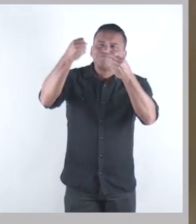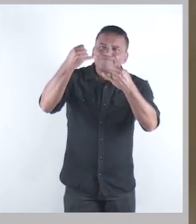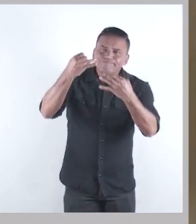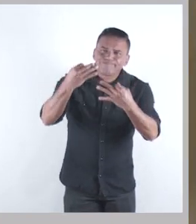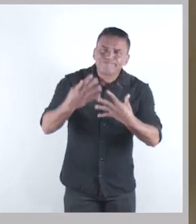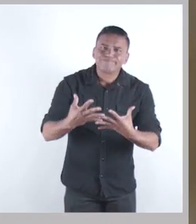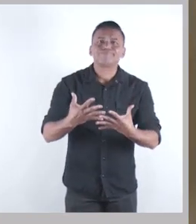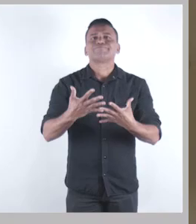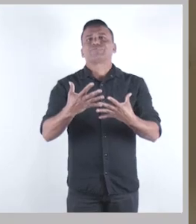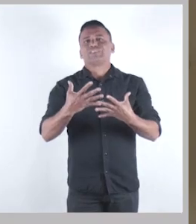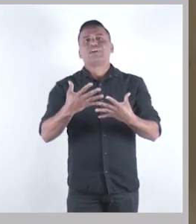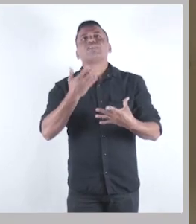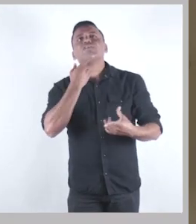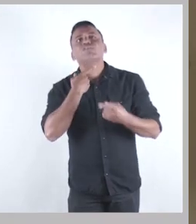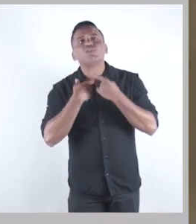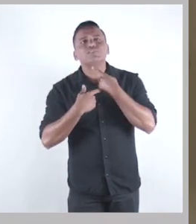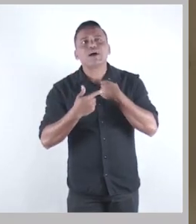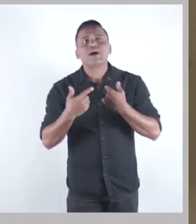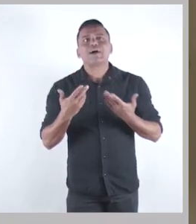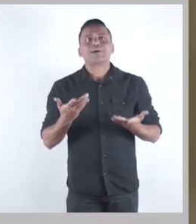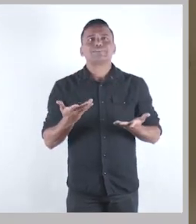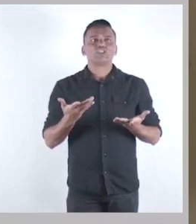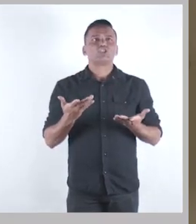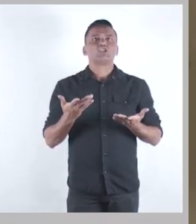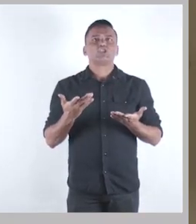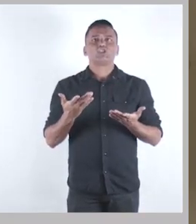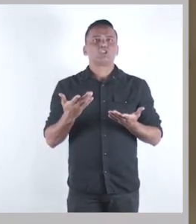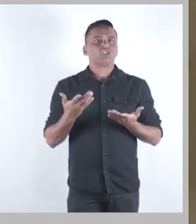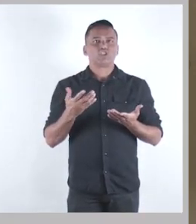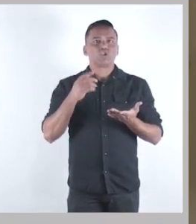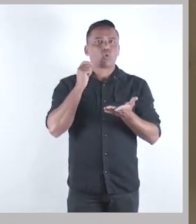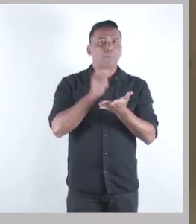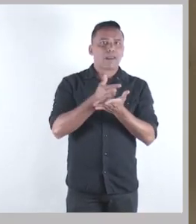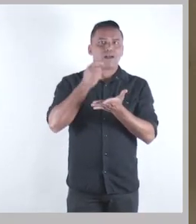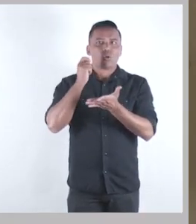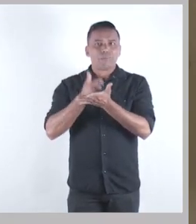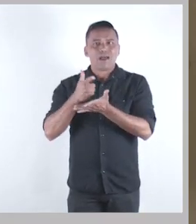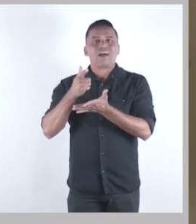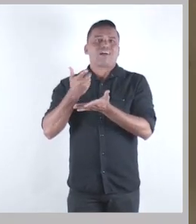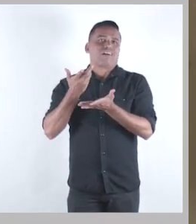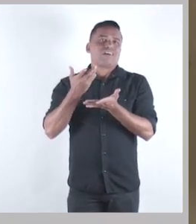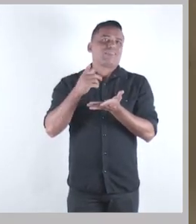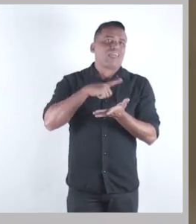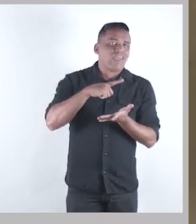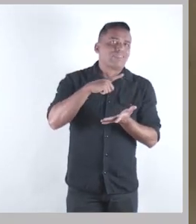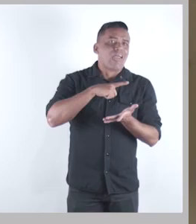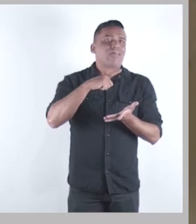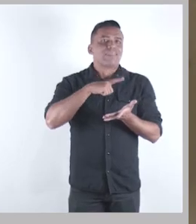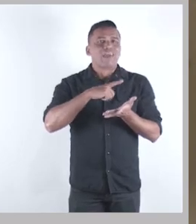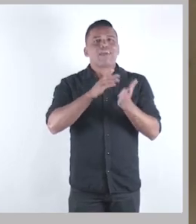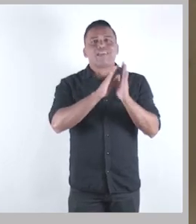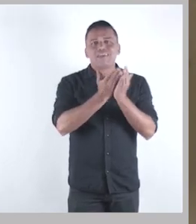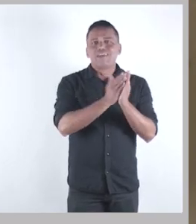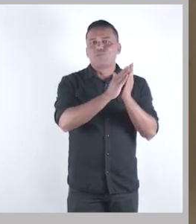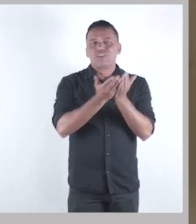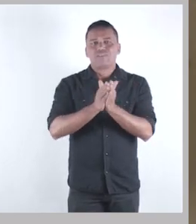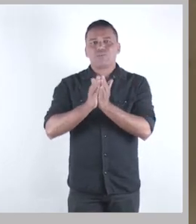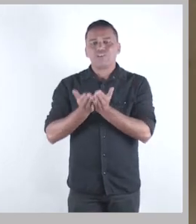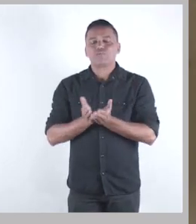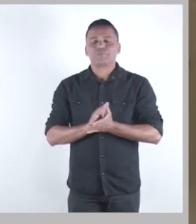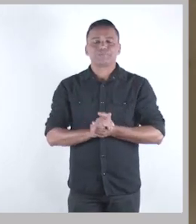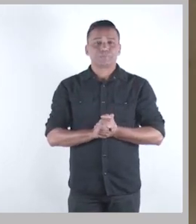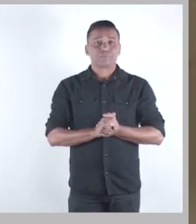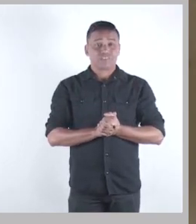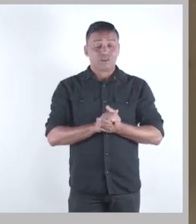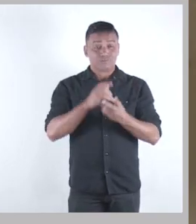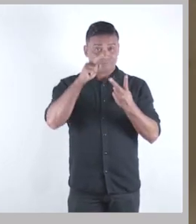dessa vontade, né, de ter mais livros, de buscar mais livros, o senhor acaba tocando em duas questões, né? Assim, a